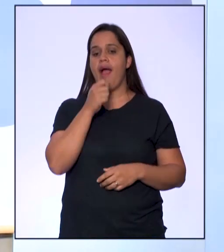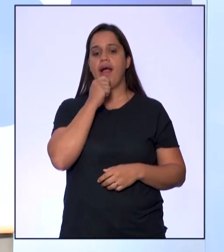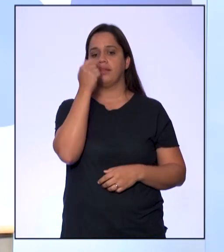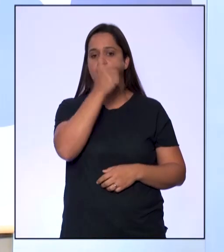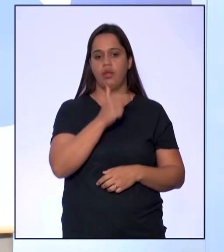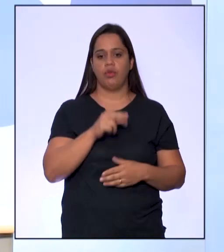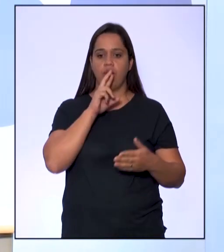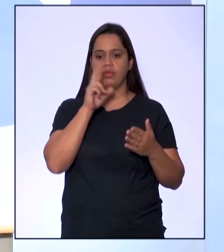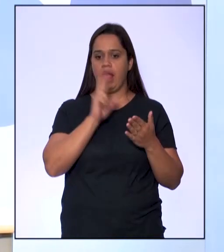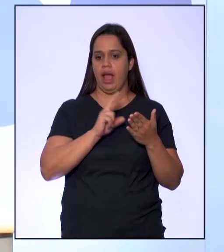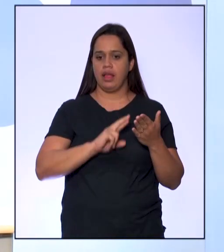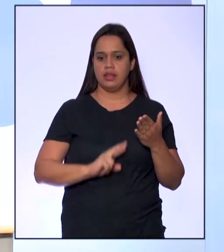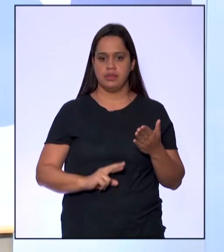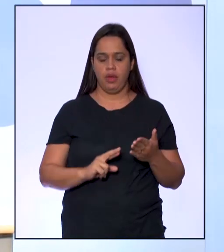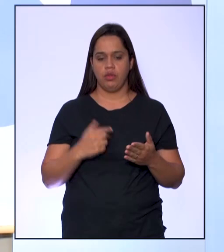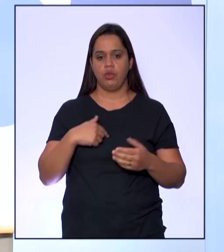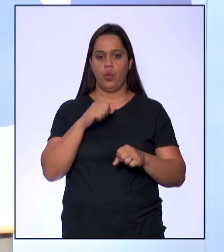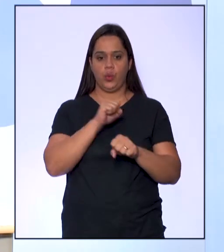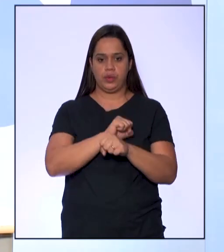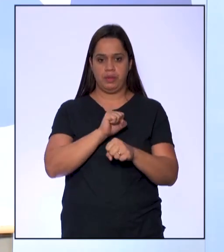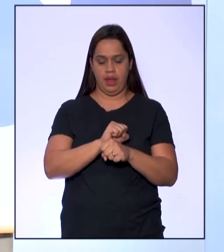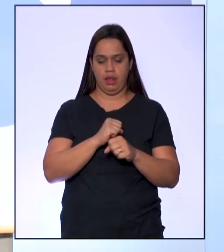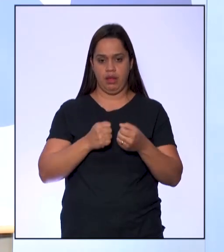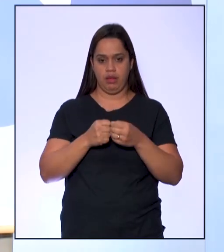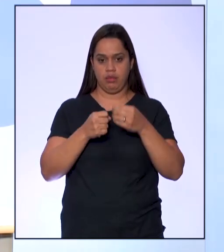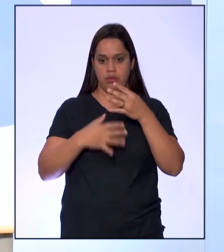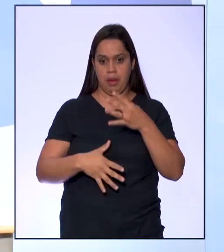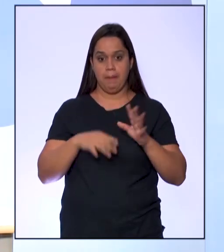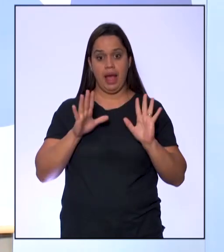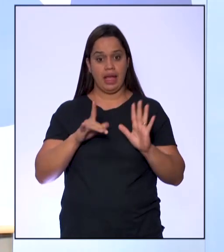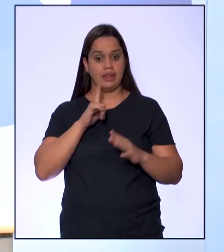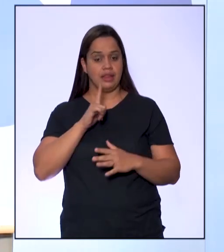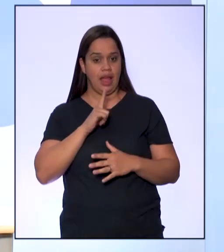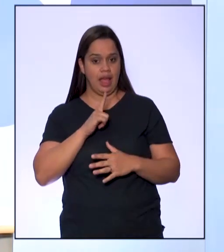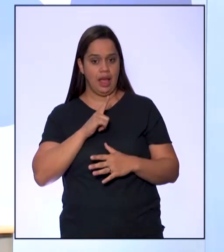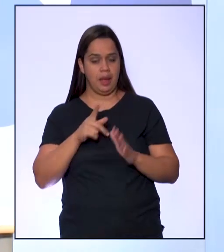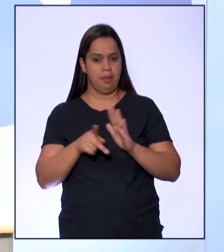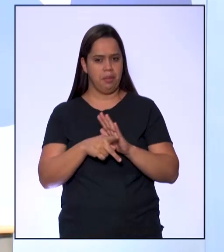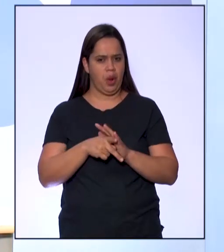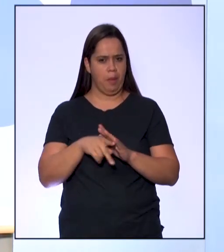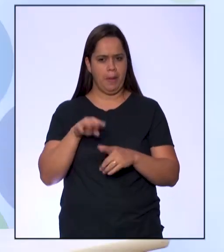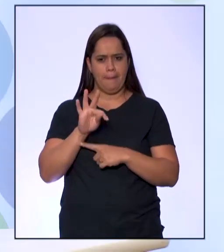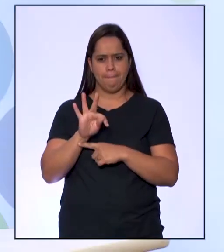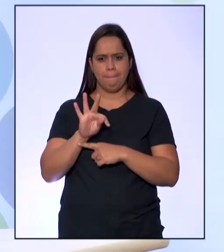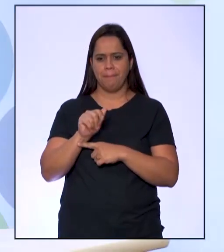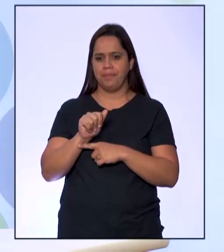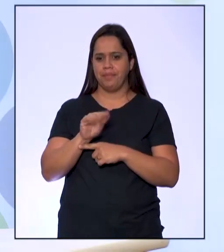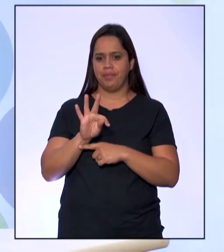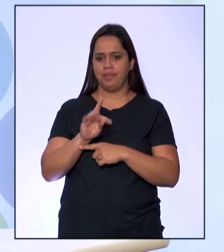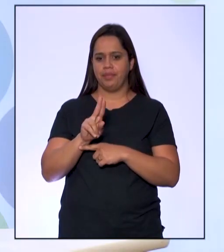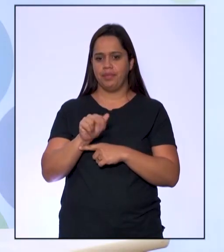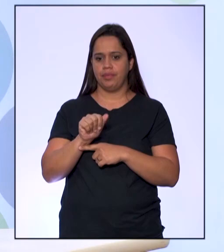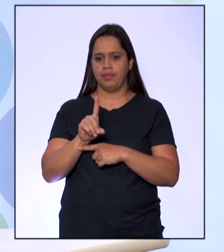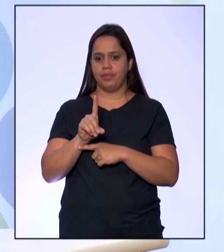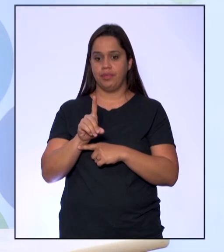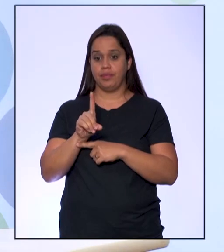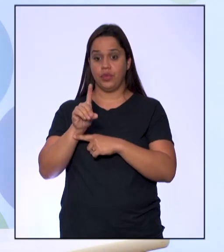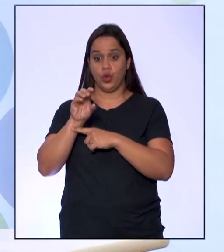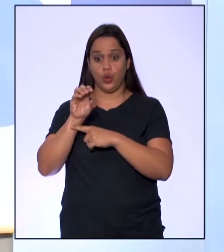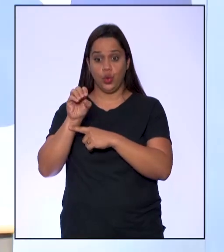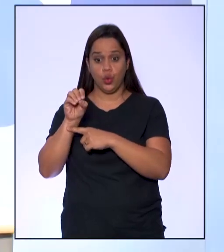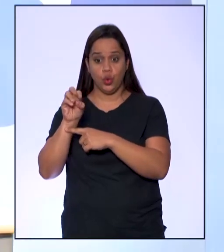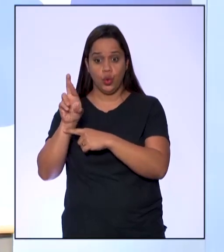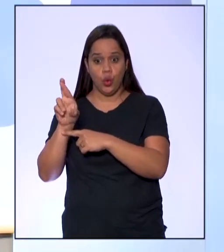estou esperando, mas quando a gente tem tatuador e hidrocor, seria a rima, professora Lúcia? Exatamente, muito bem.